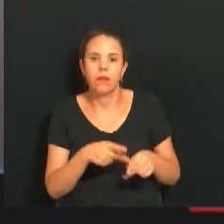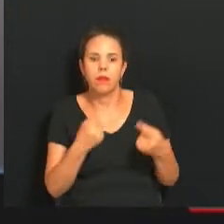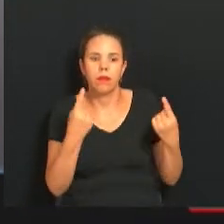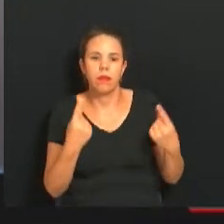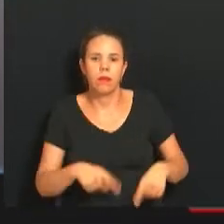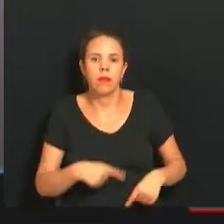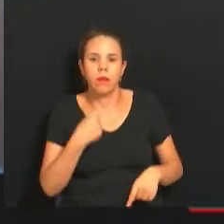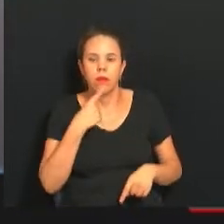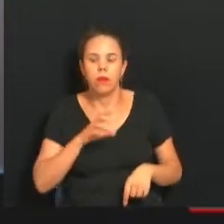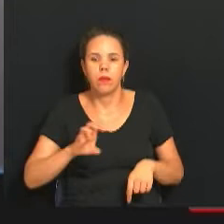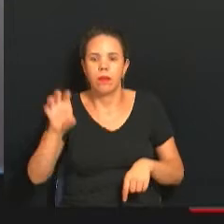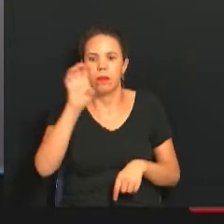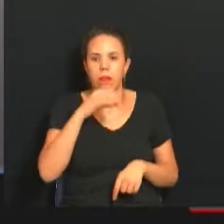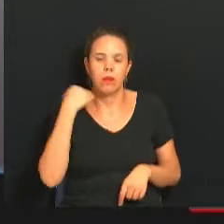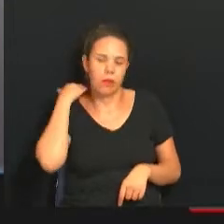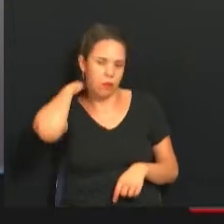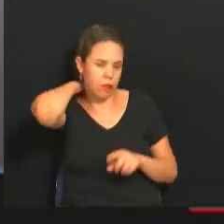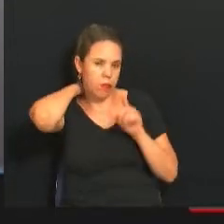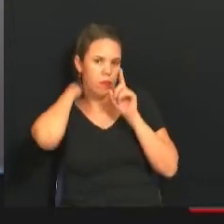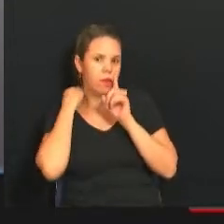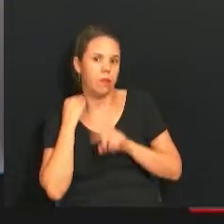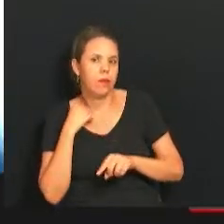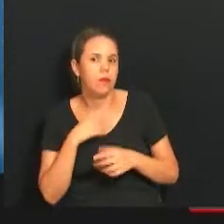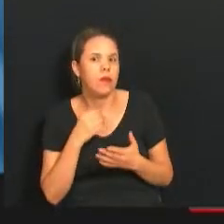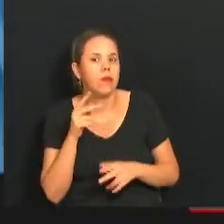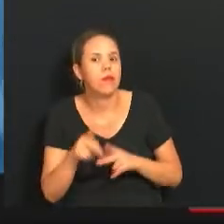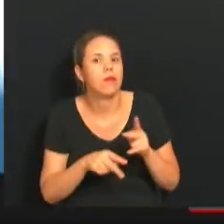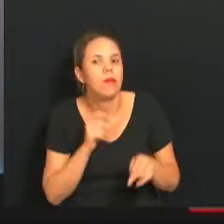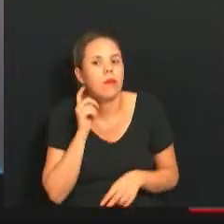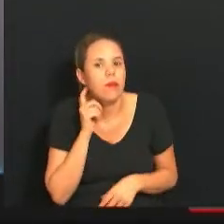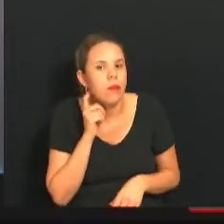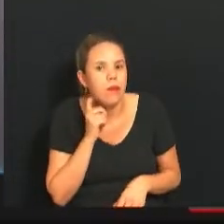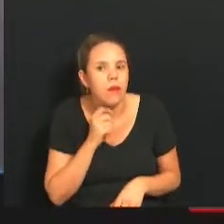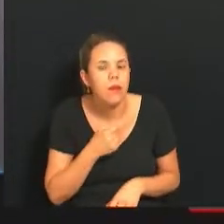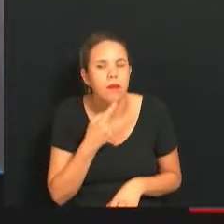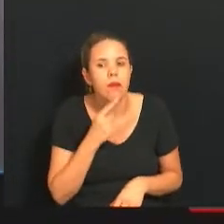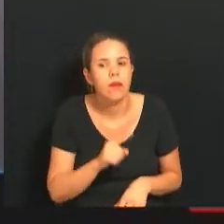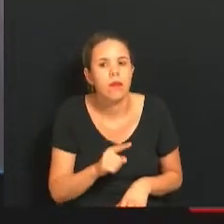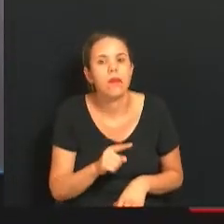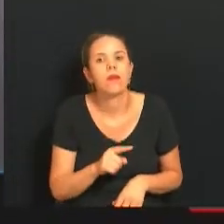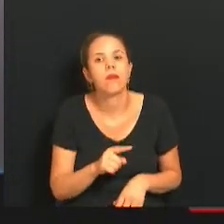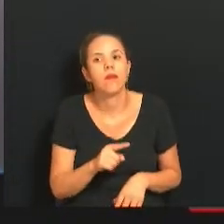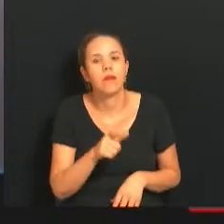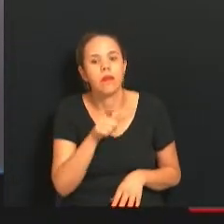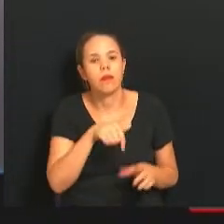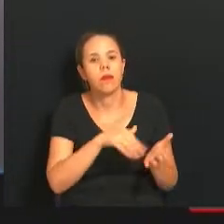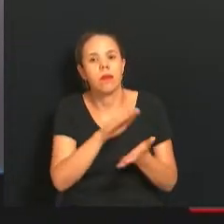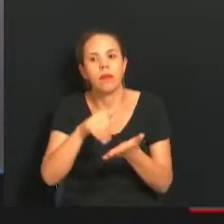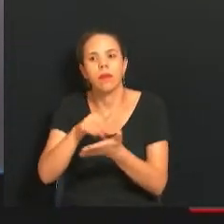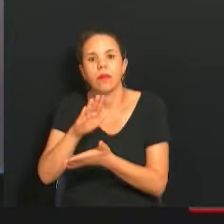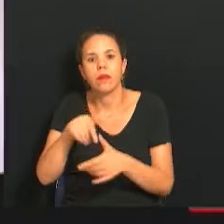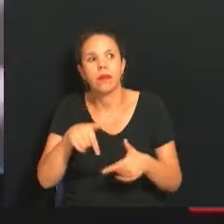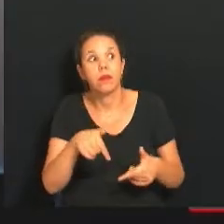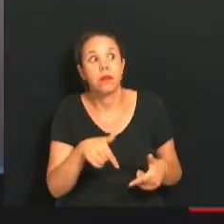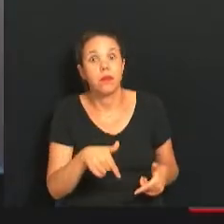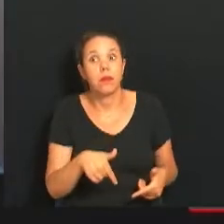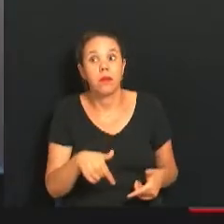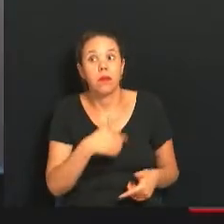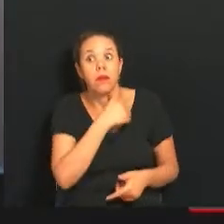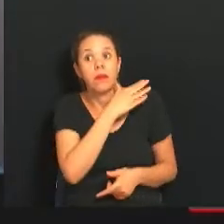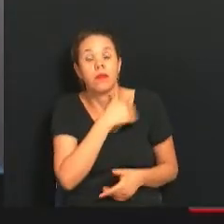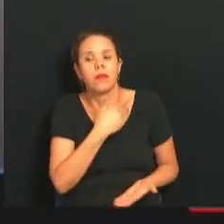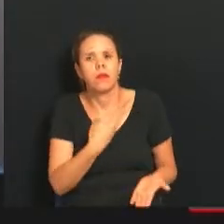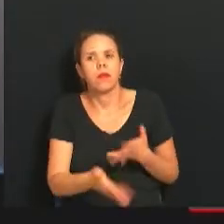da Europa Ocidental e nos Estados Unidos. Pessoas que, por serem russas, estão sendo expulsas dos seus empregos, estão perdendo bolsas